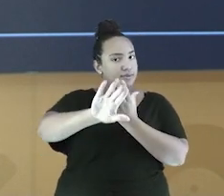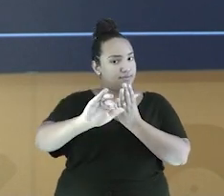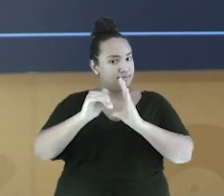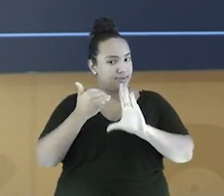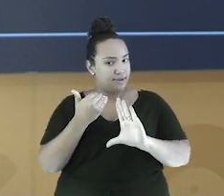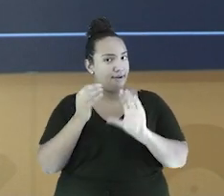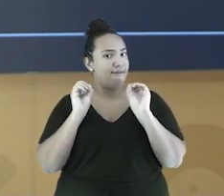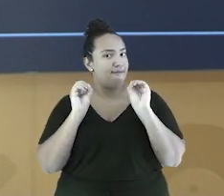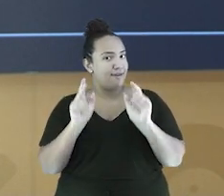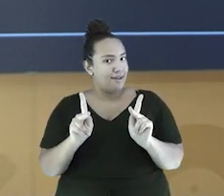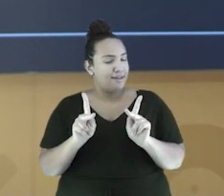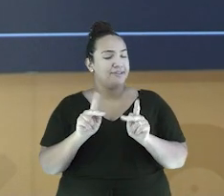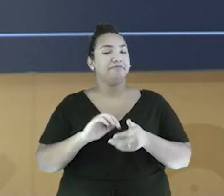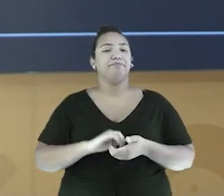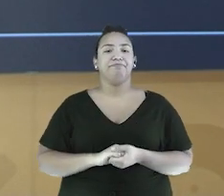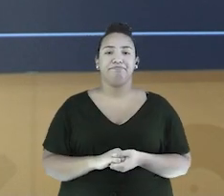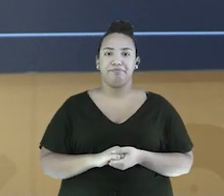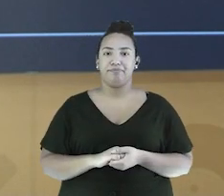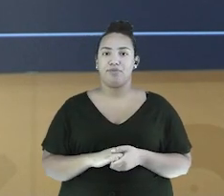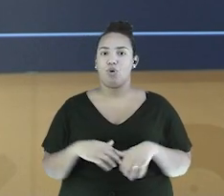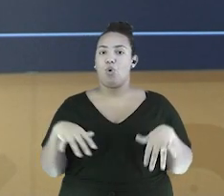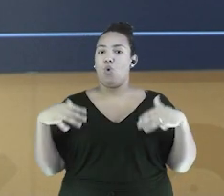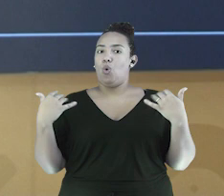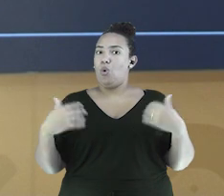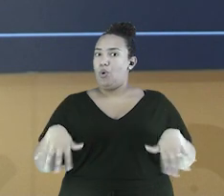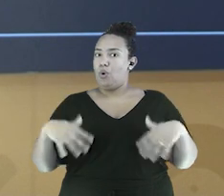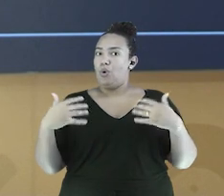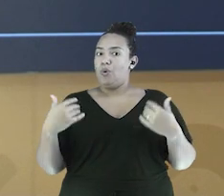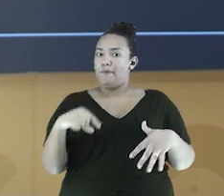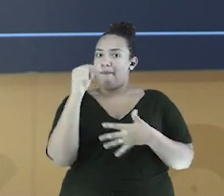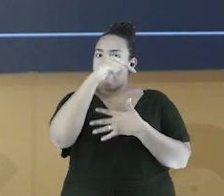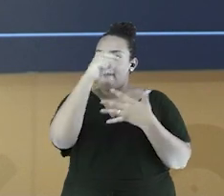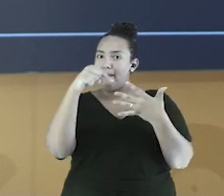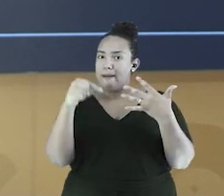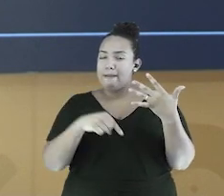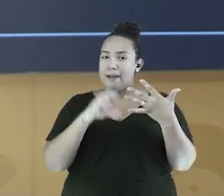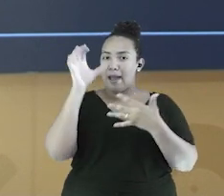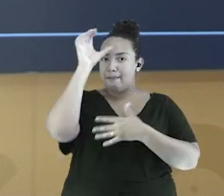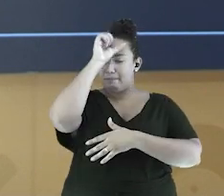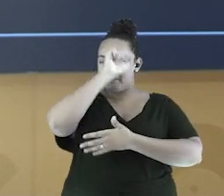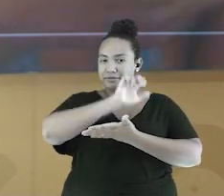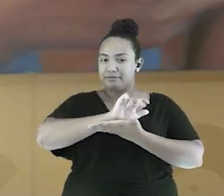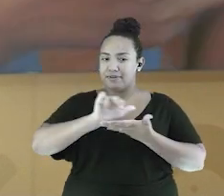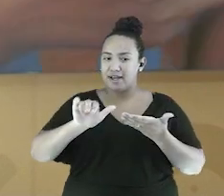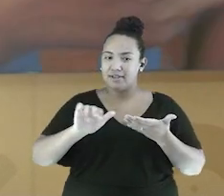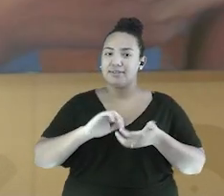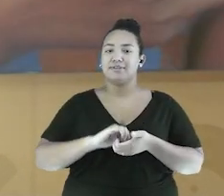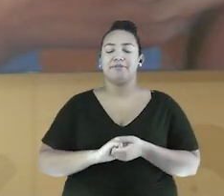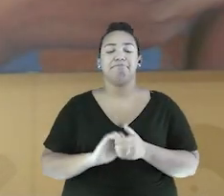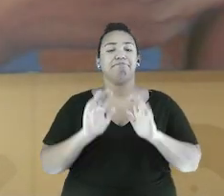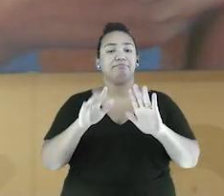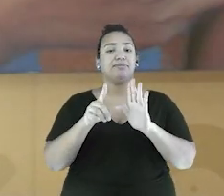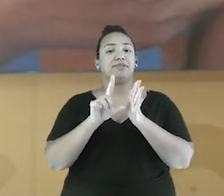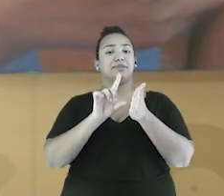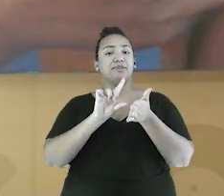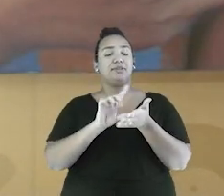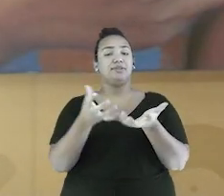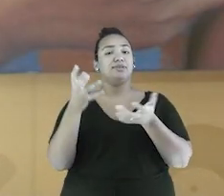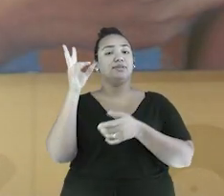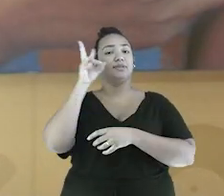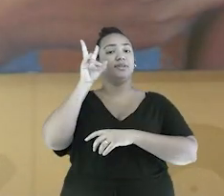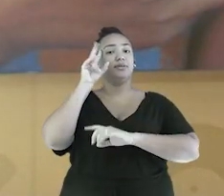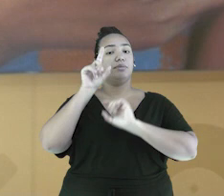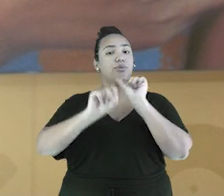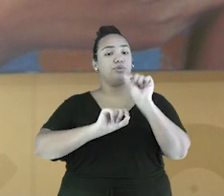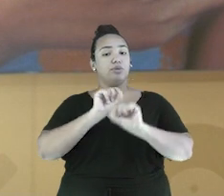hein? Foi bastante coisa no programa de hoje, hein? Antes de terminar, eu gostaria de lembrar mais